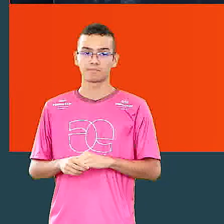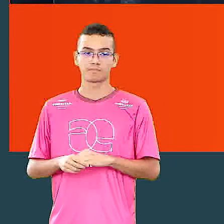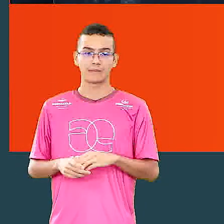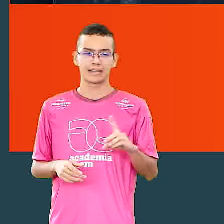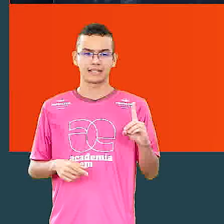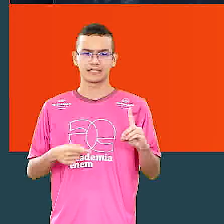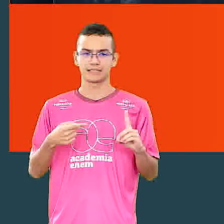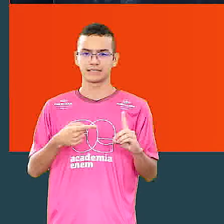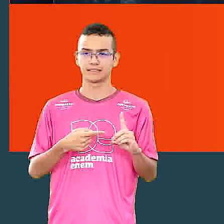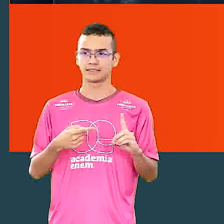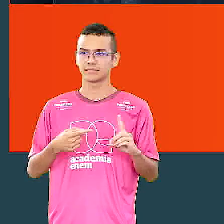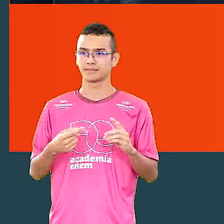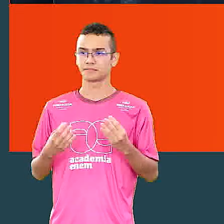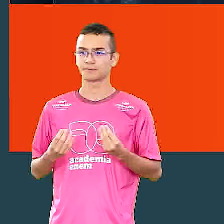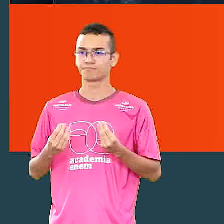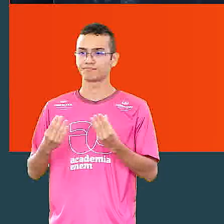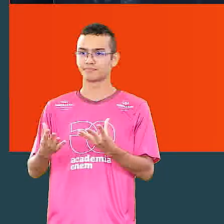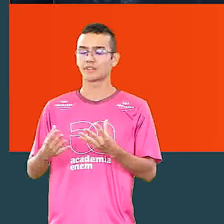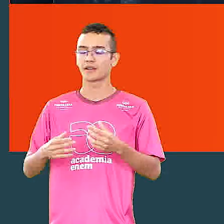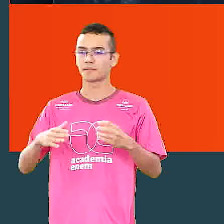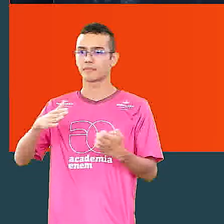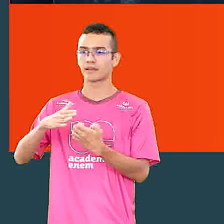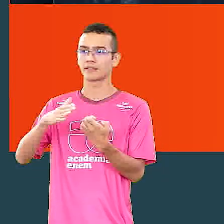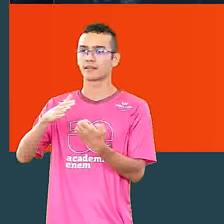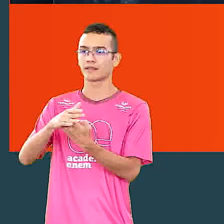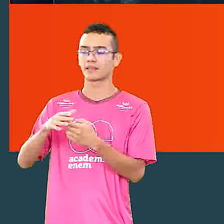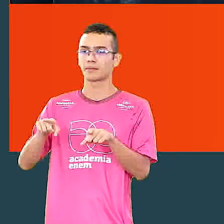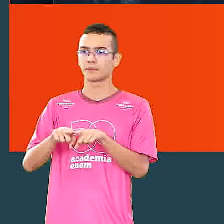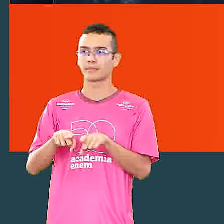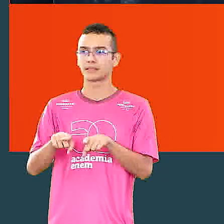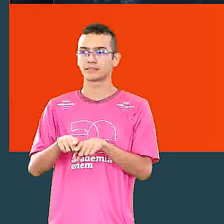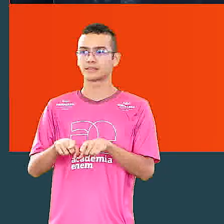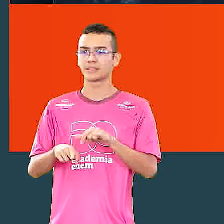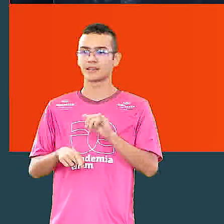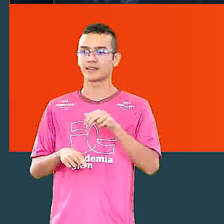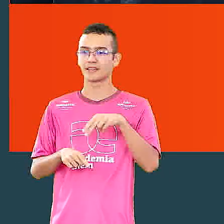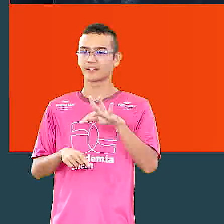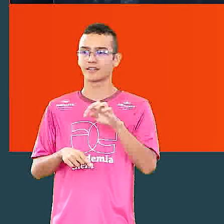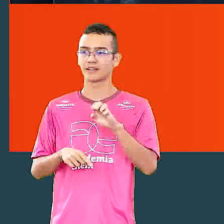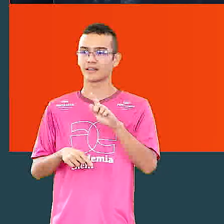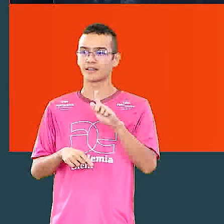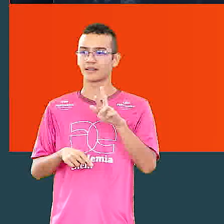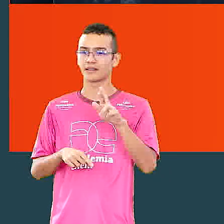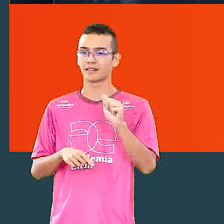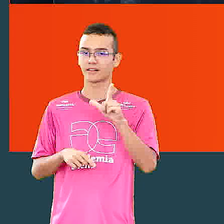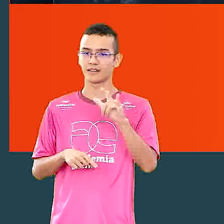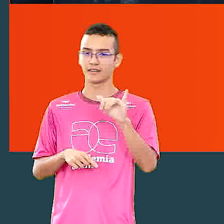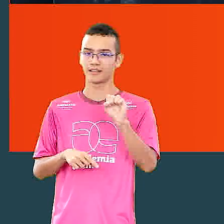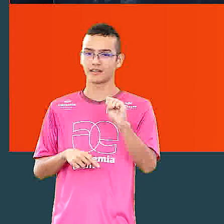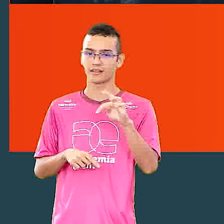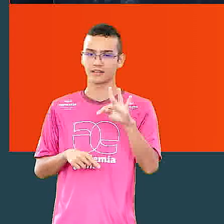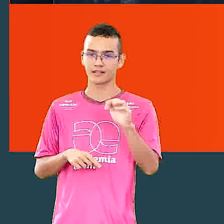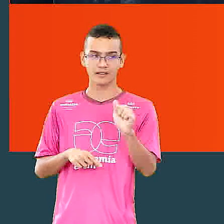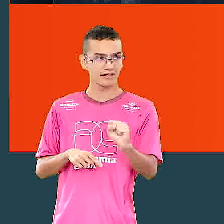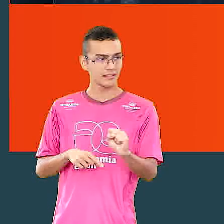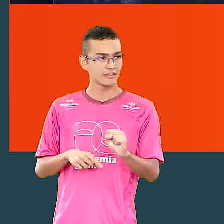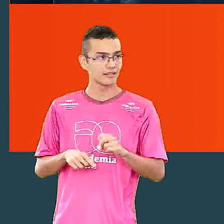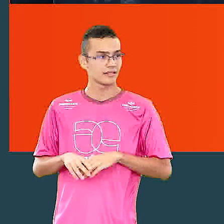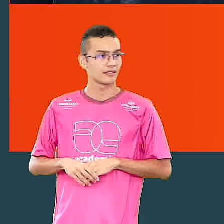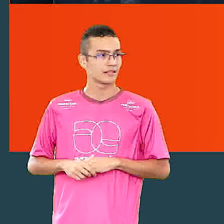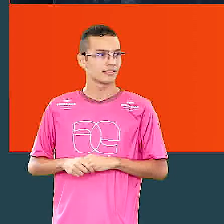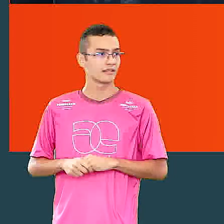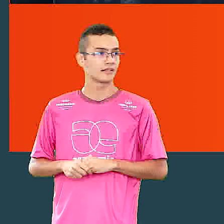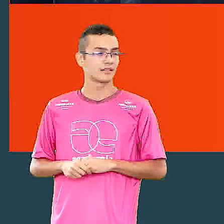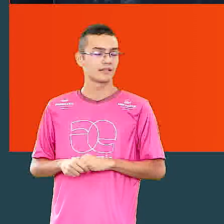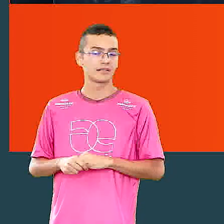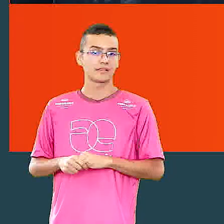dos empresários imperialistas. Mas existe negociação entre patrão e trabalhador, mano? Existe, o cara fala assim, olha,